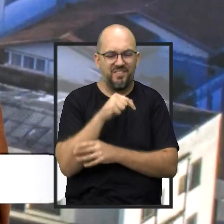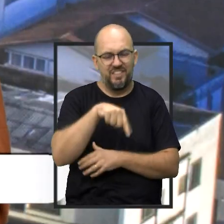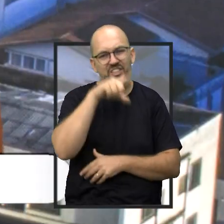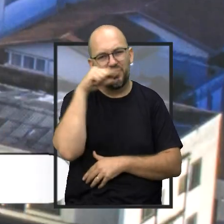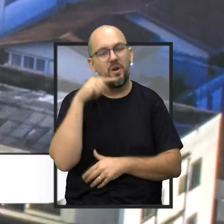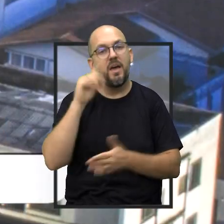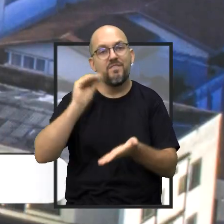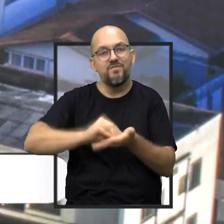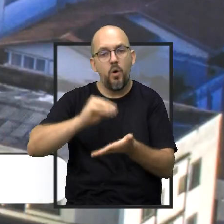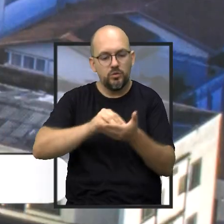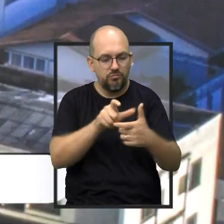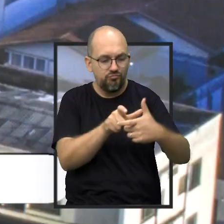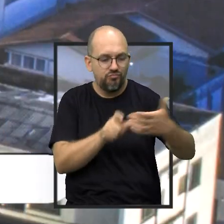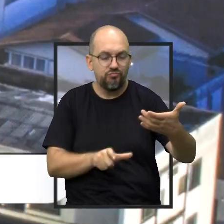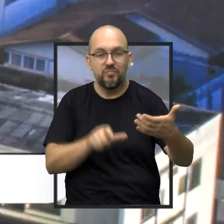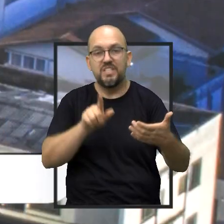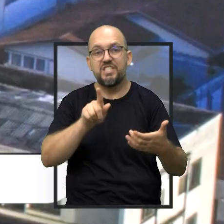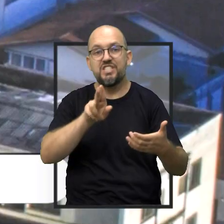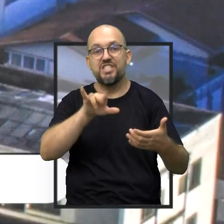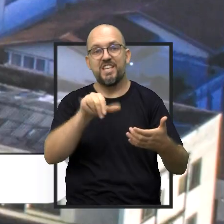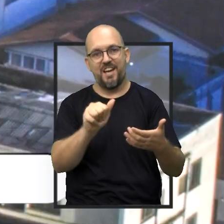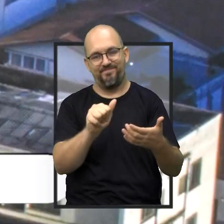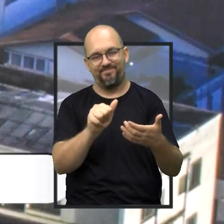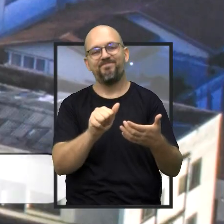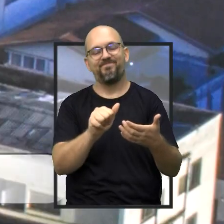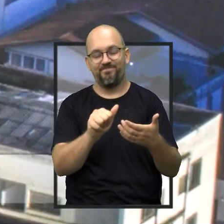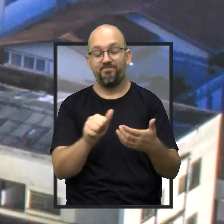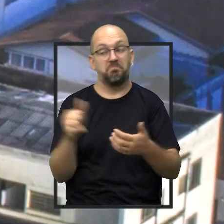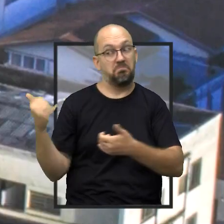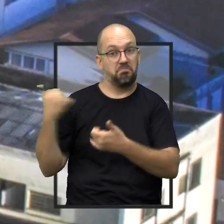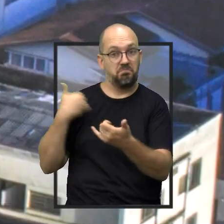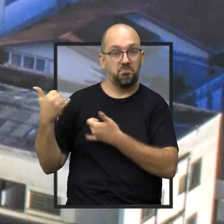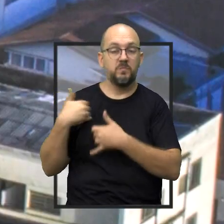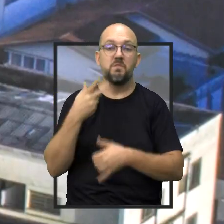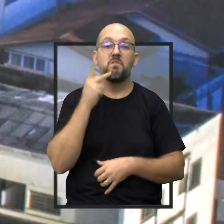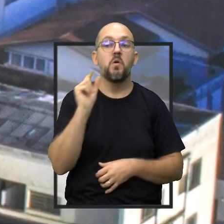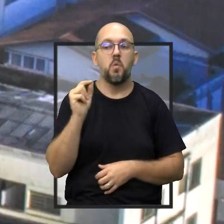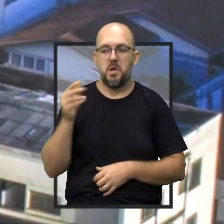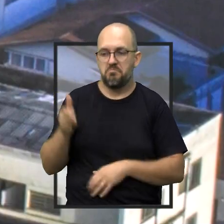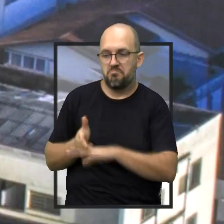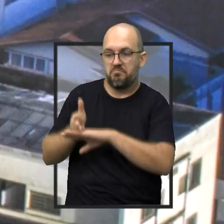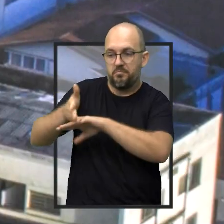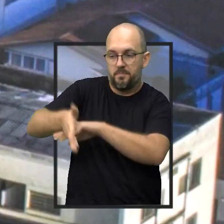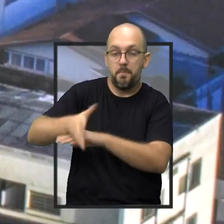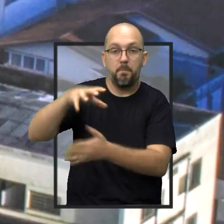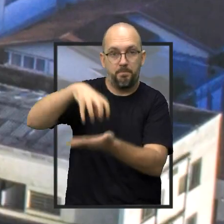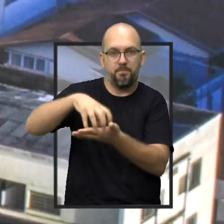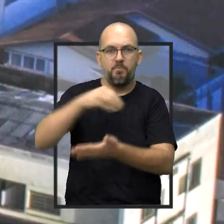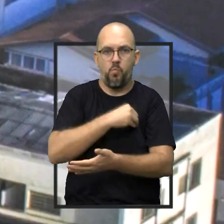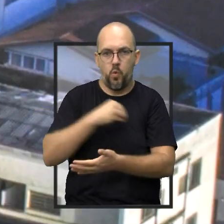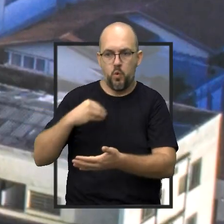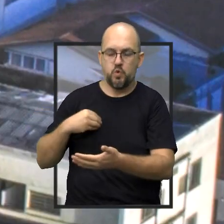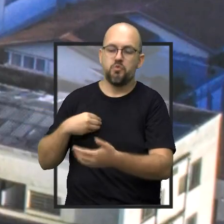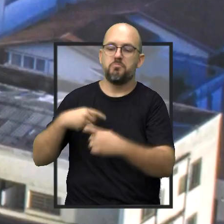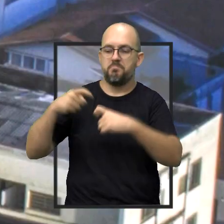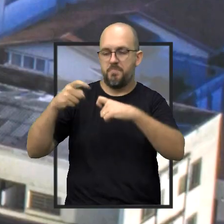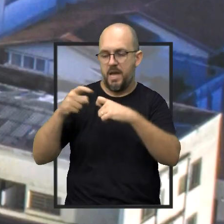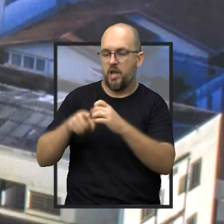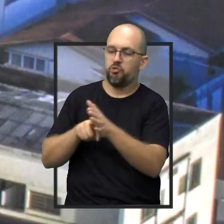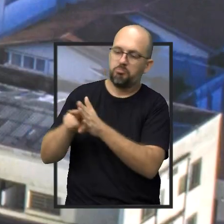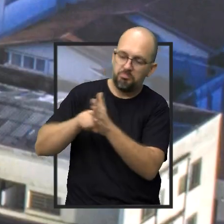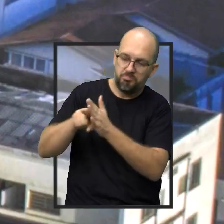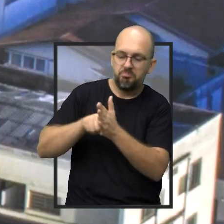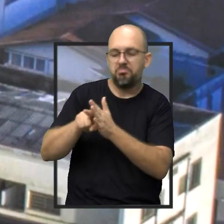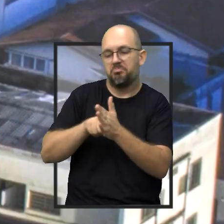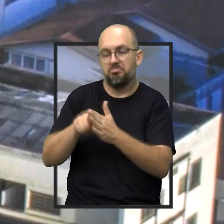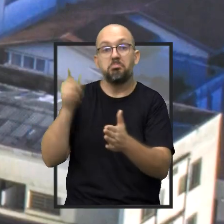de guia para exames. Então, o que chegou no nosso gabinete? Que os pacientes estavam passando pelas unidades de saúde, passando por